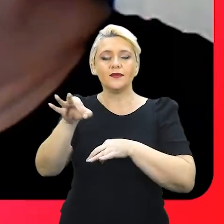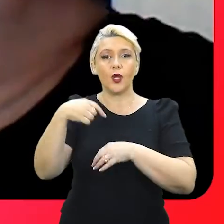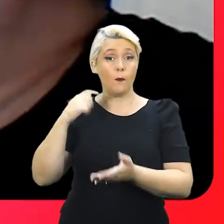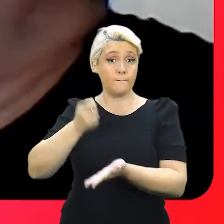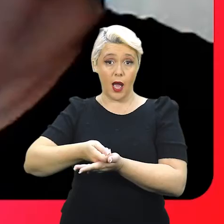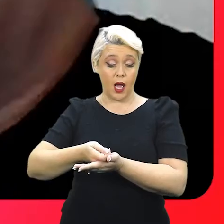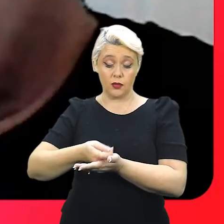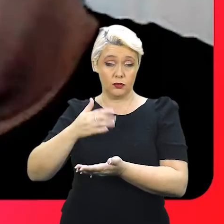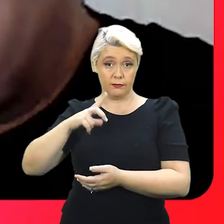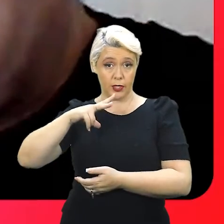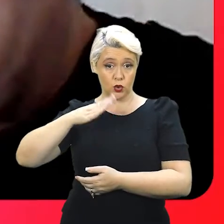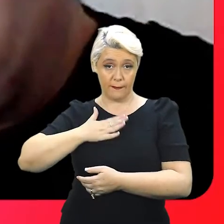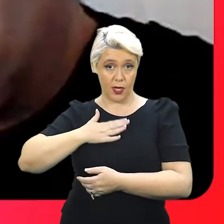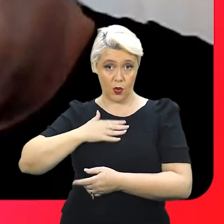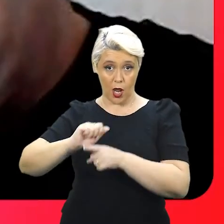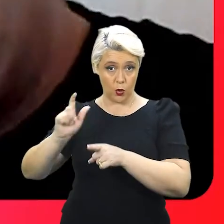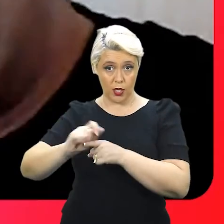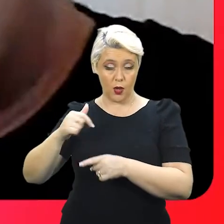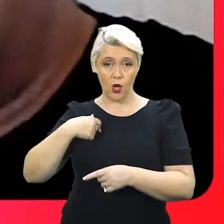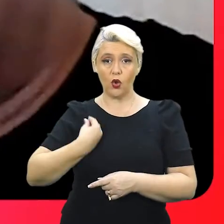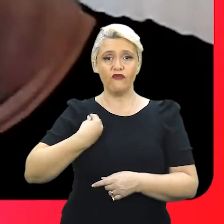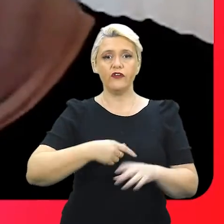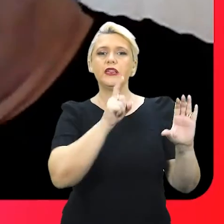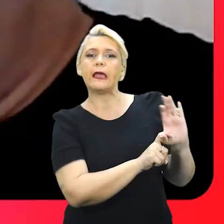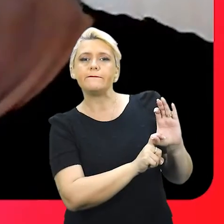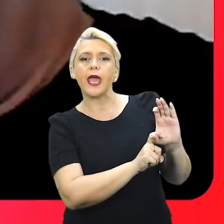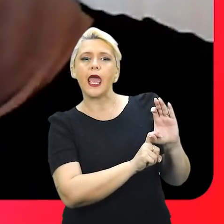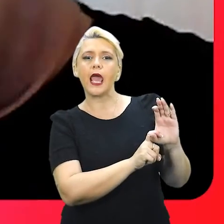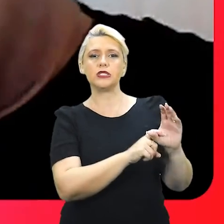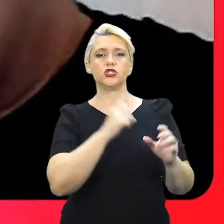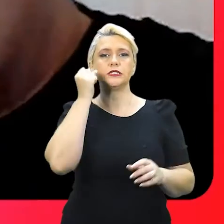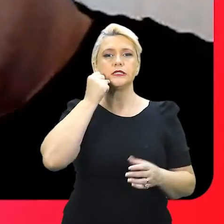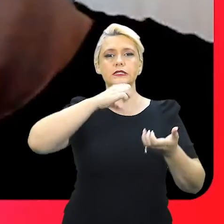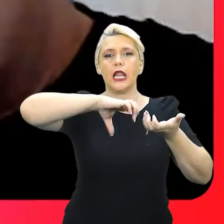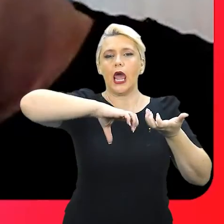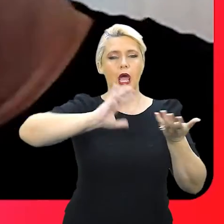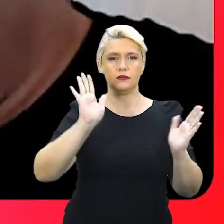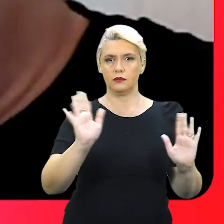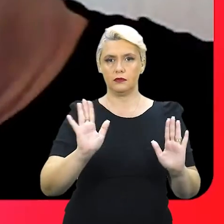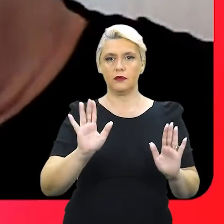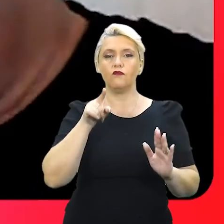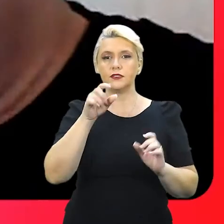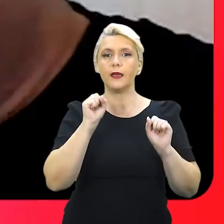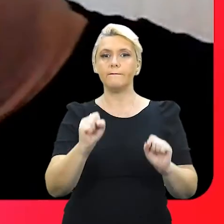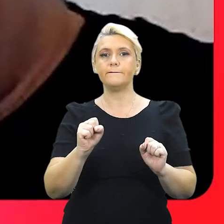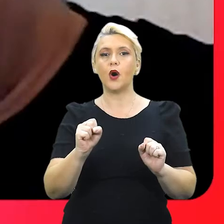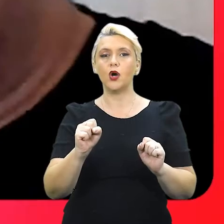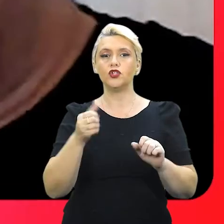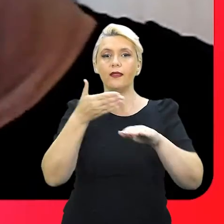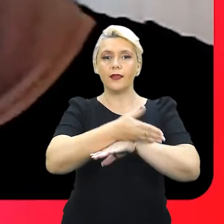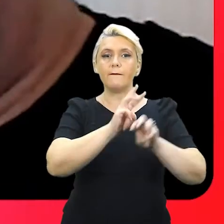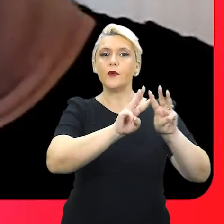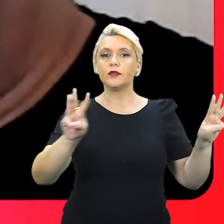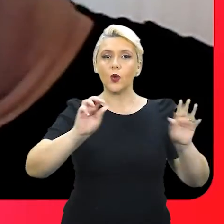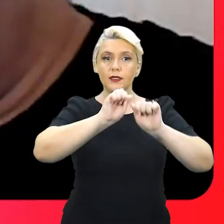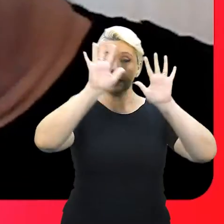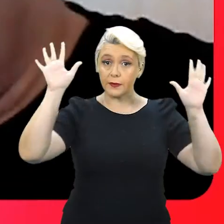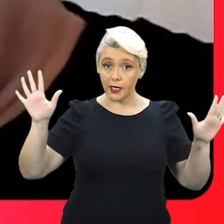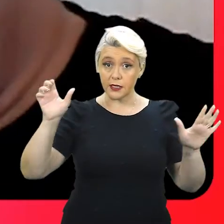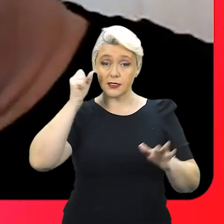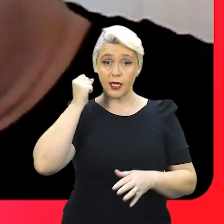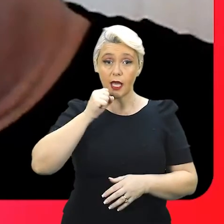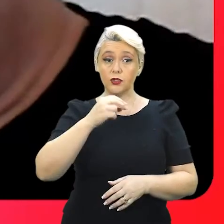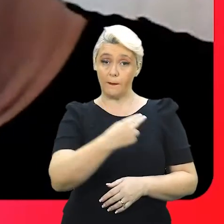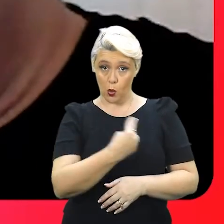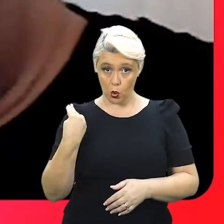apartamento do Senado, eu sou um parlamentar, que você pode entrar no portal de transparência do Senado Federal e colocar